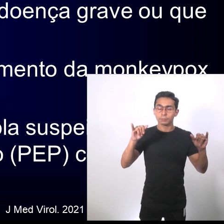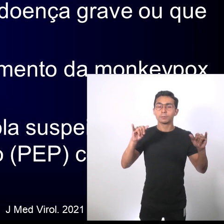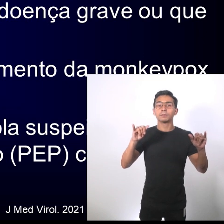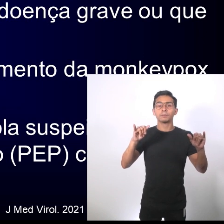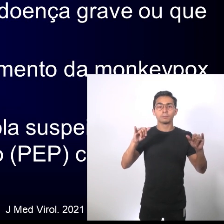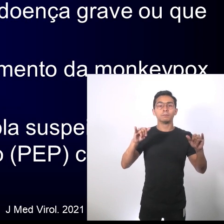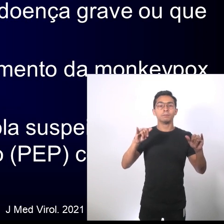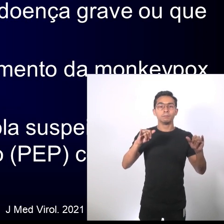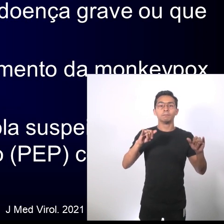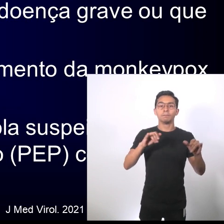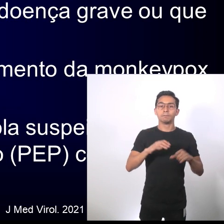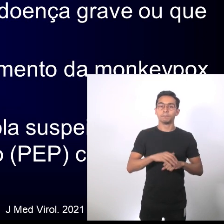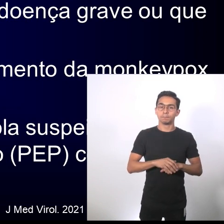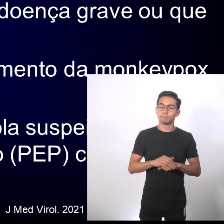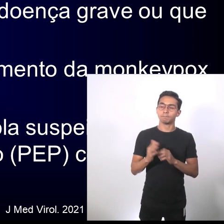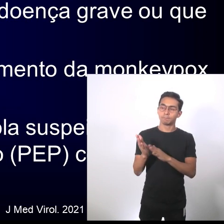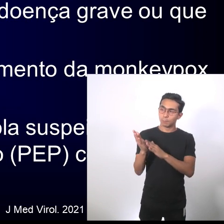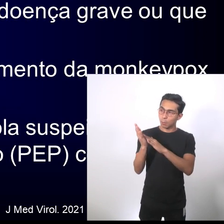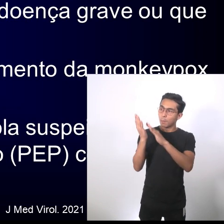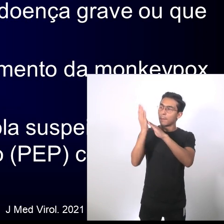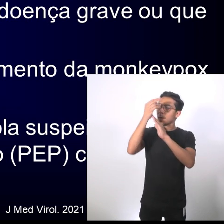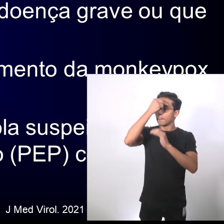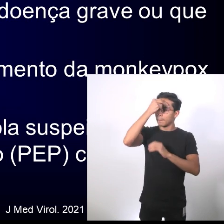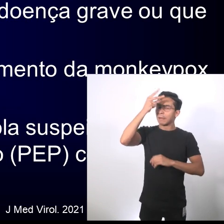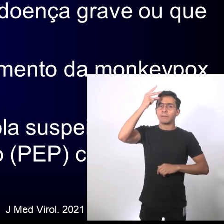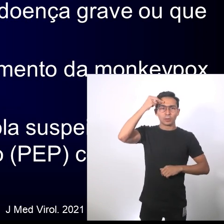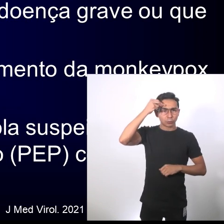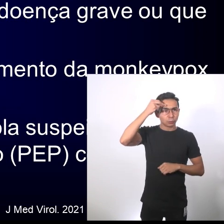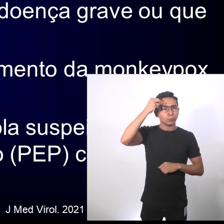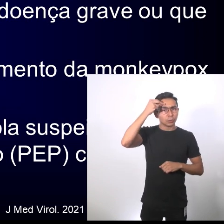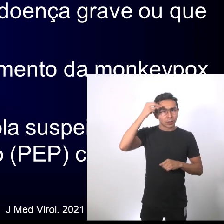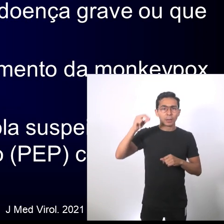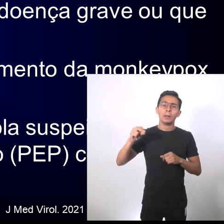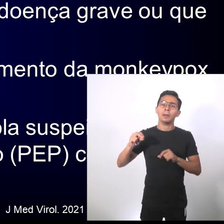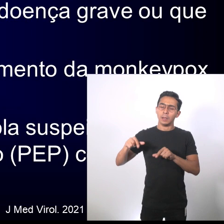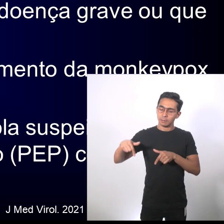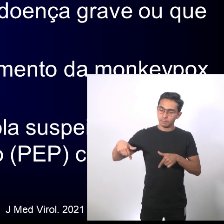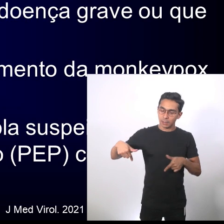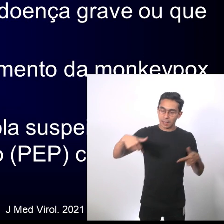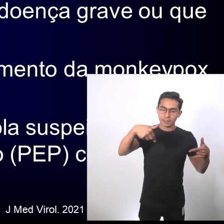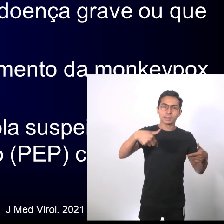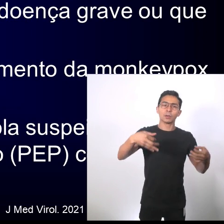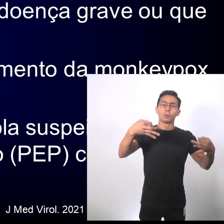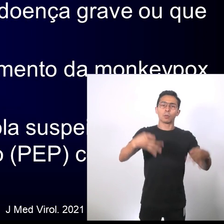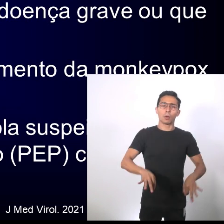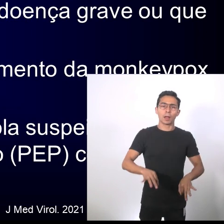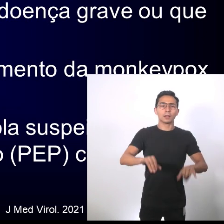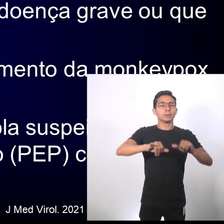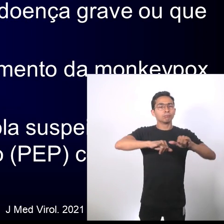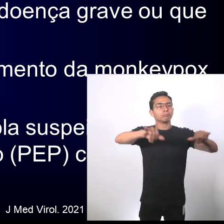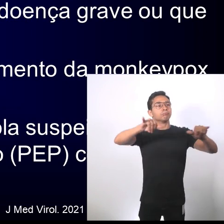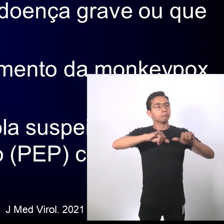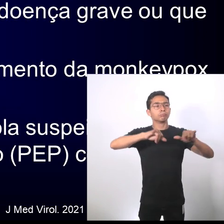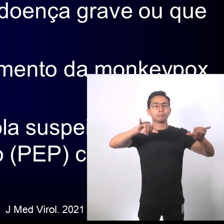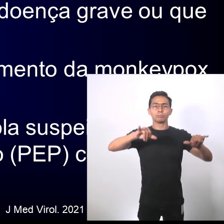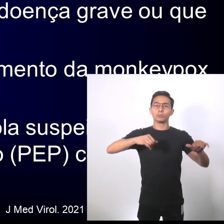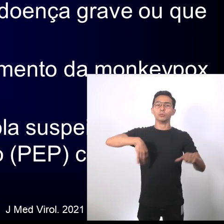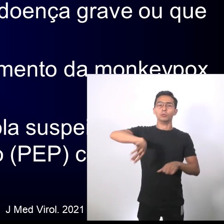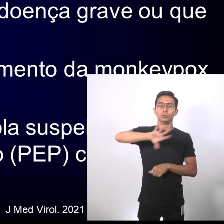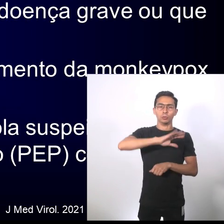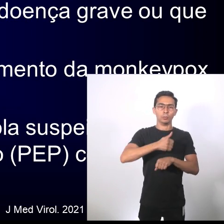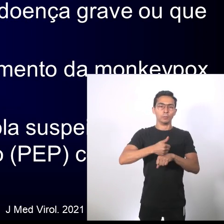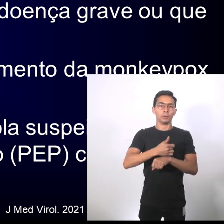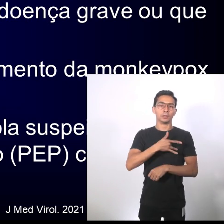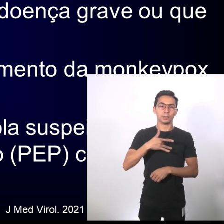à Prefeitura aqui, que tem uma iniciativa correta, oportuna, que é a de alertar a comunidade científica, os profissionais de saúde, em